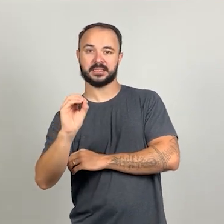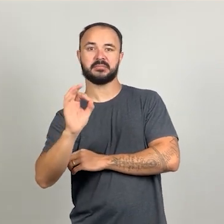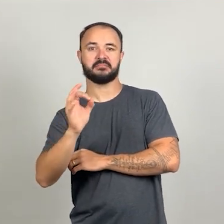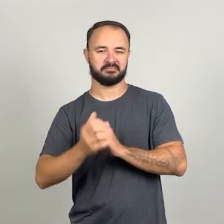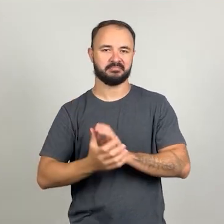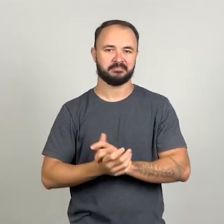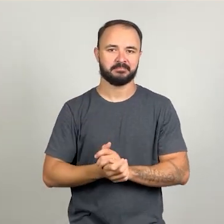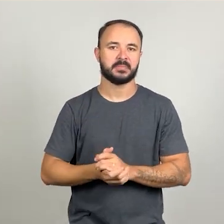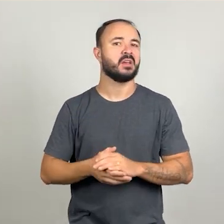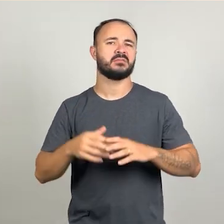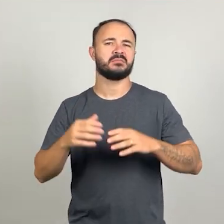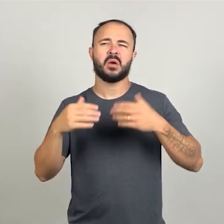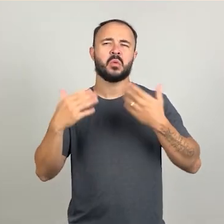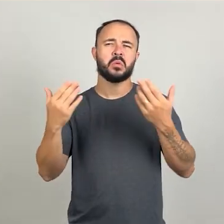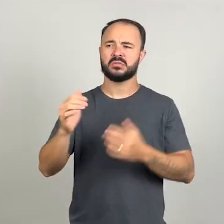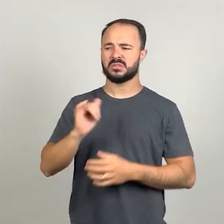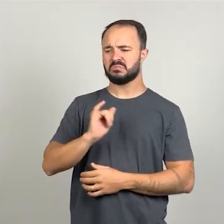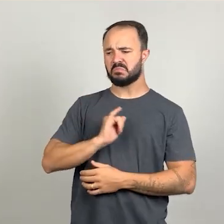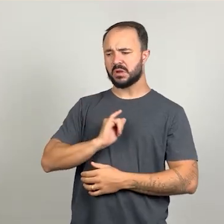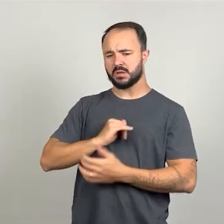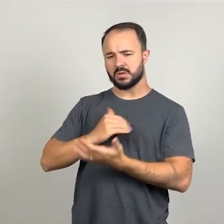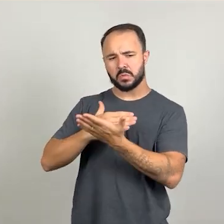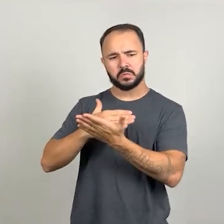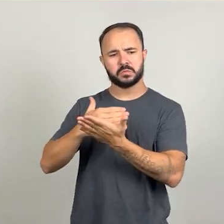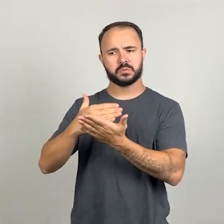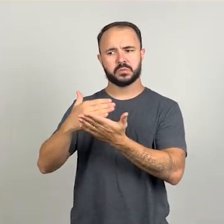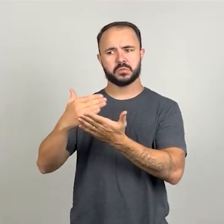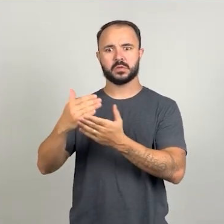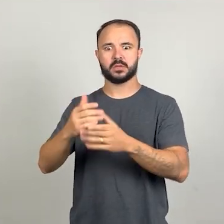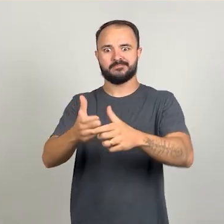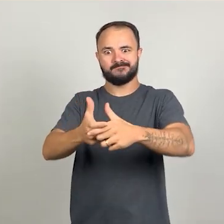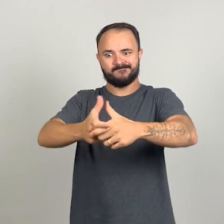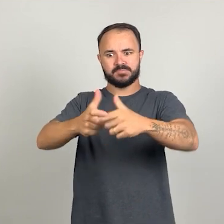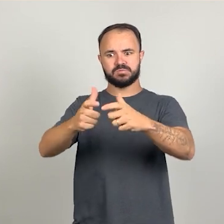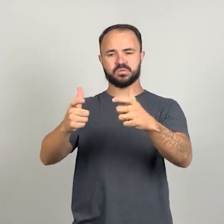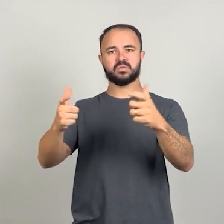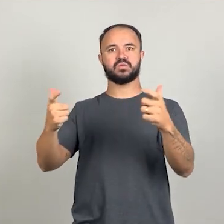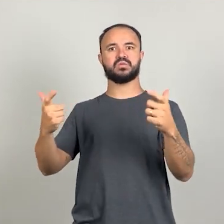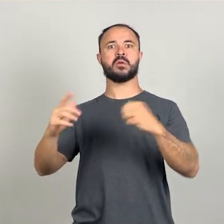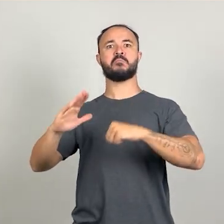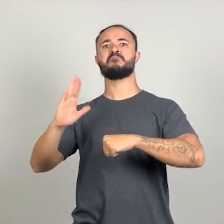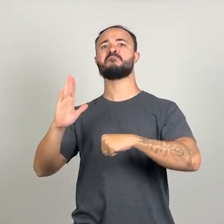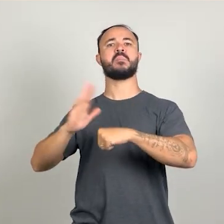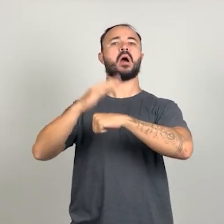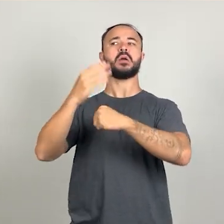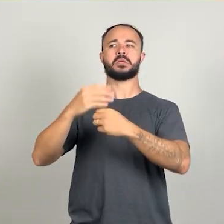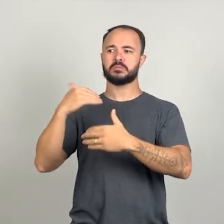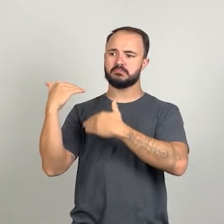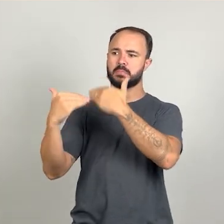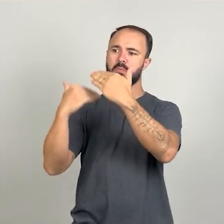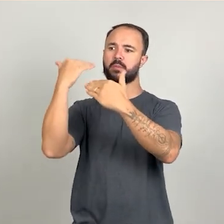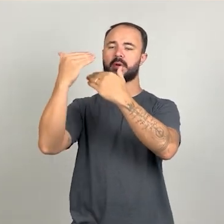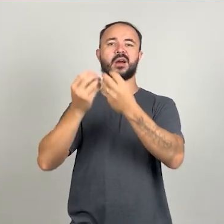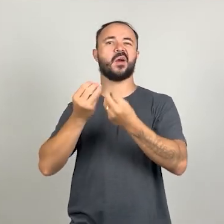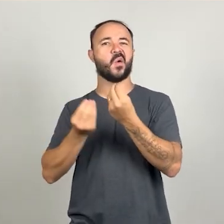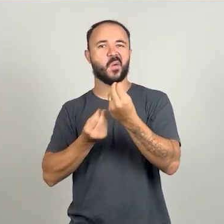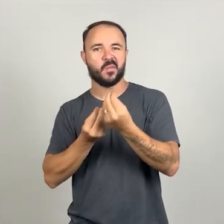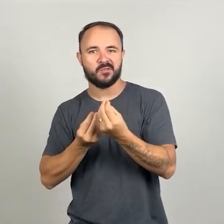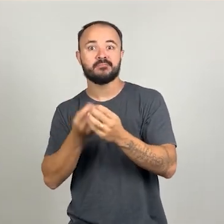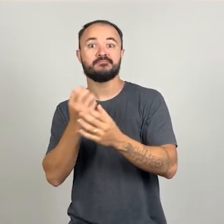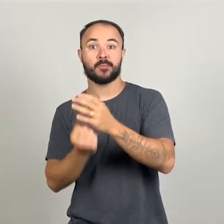Quando que Imperatriz começou a ter um boom de crescimento, né? Com a construção da